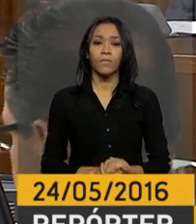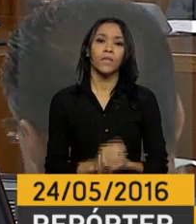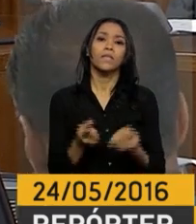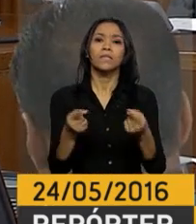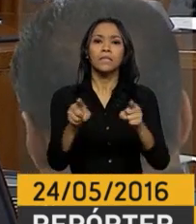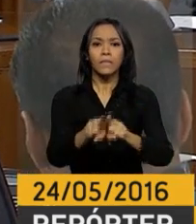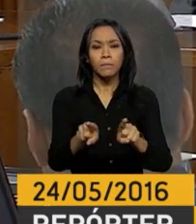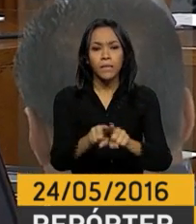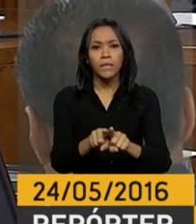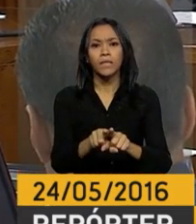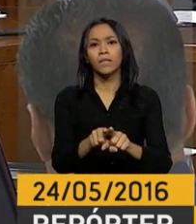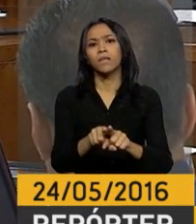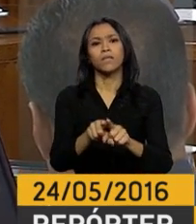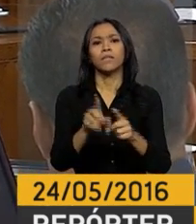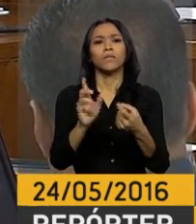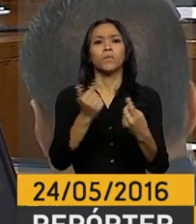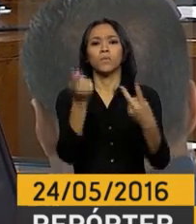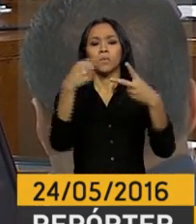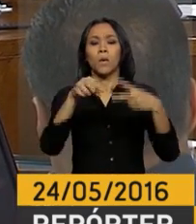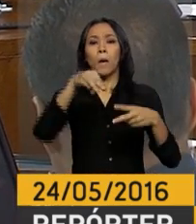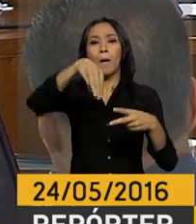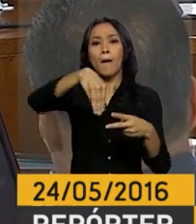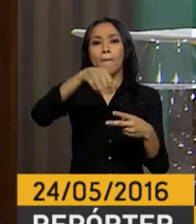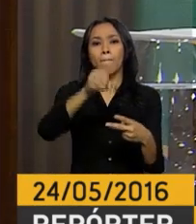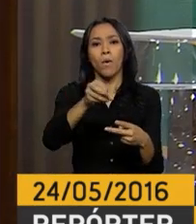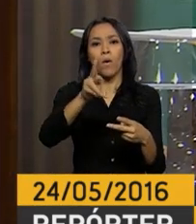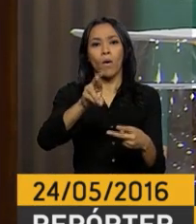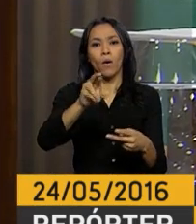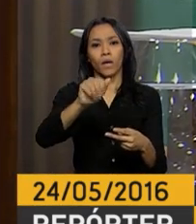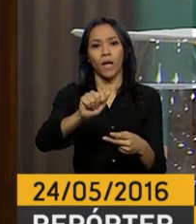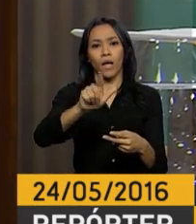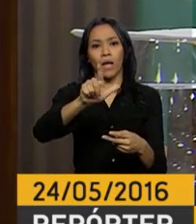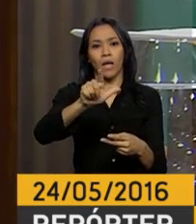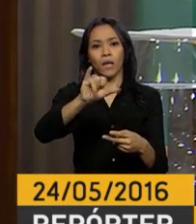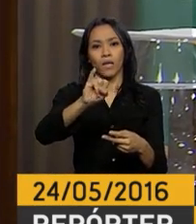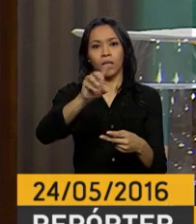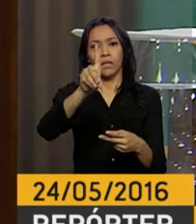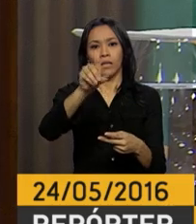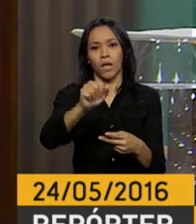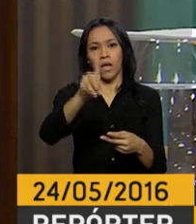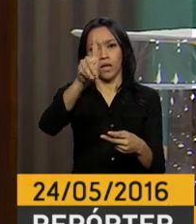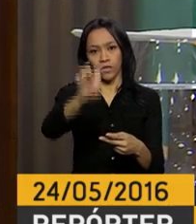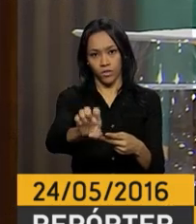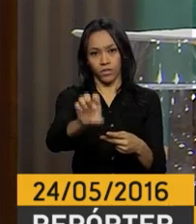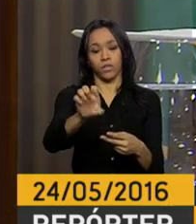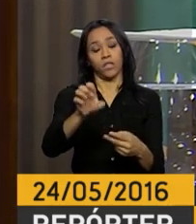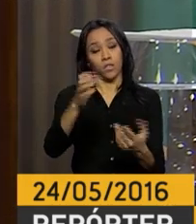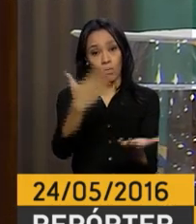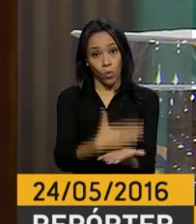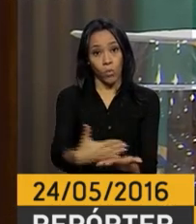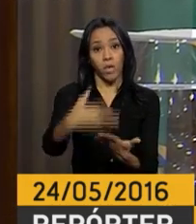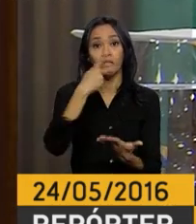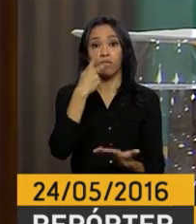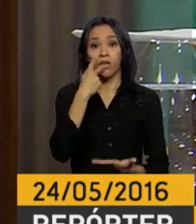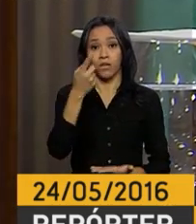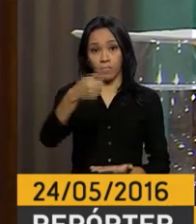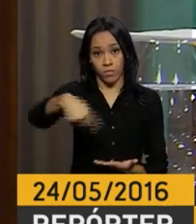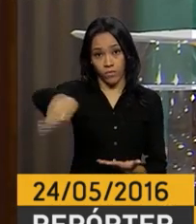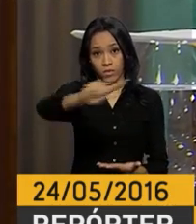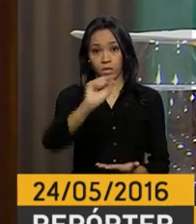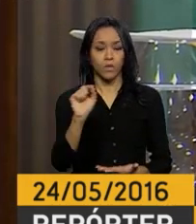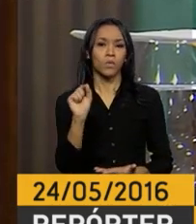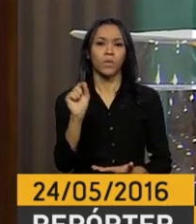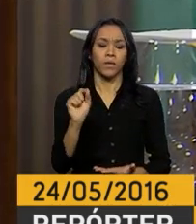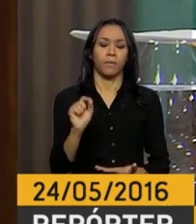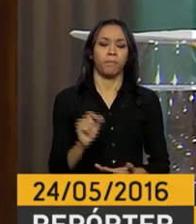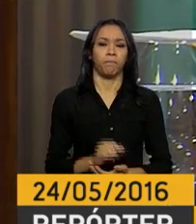da moralidade pública. Então, eu começo dizendo aos senhores o seguinte. O primeiro ponto que eu